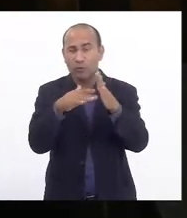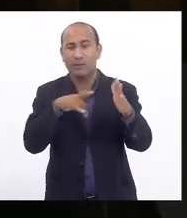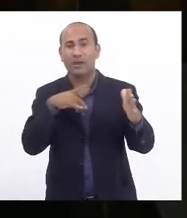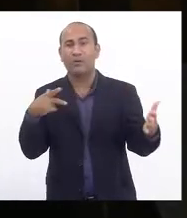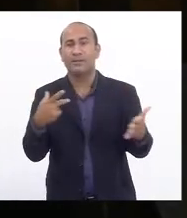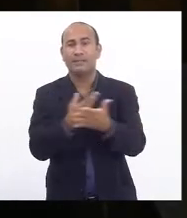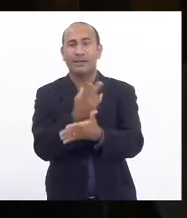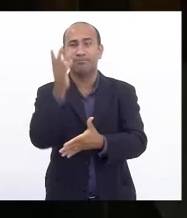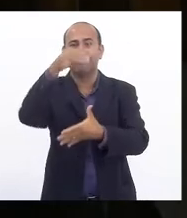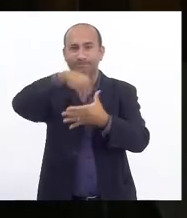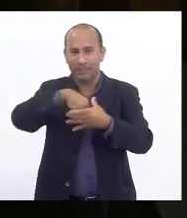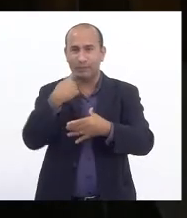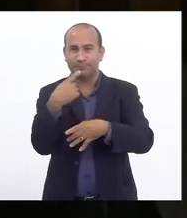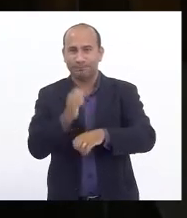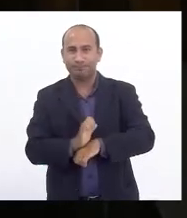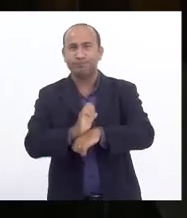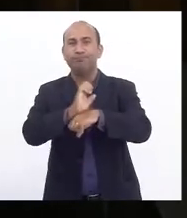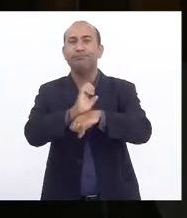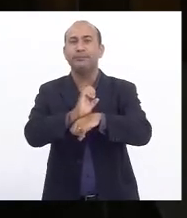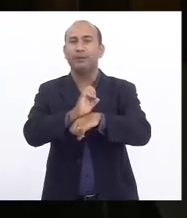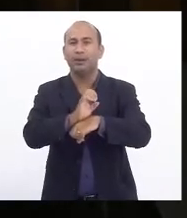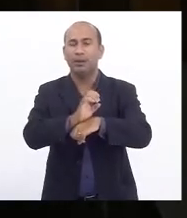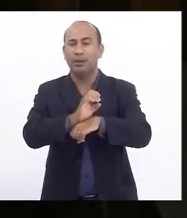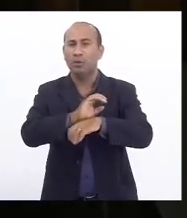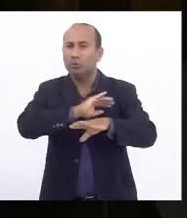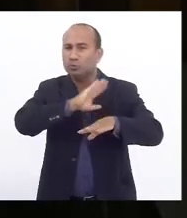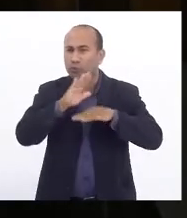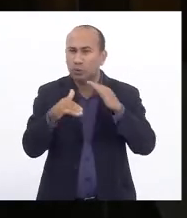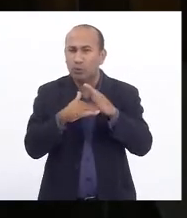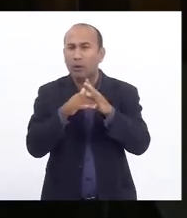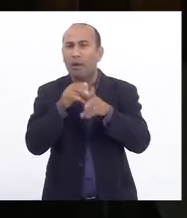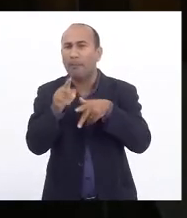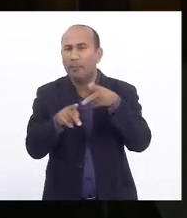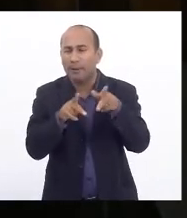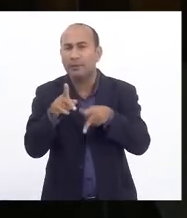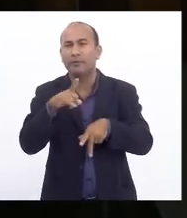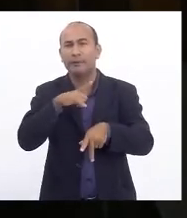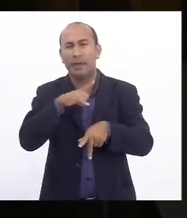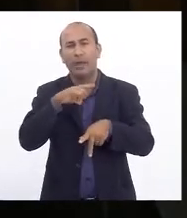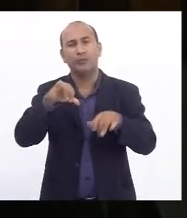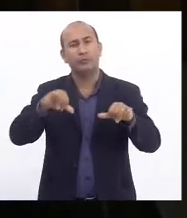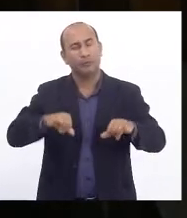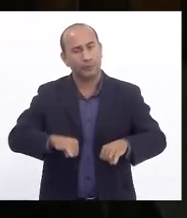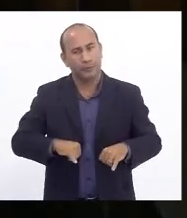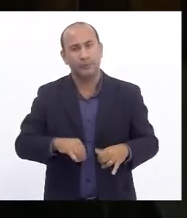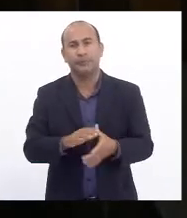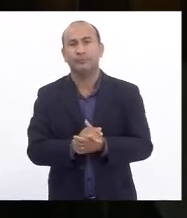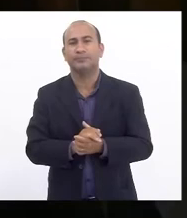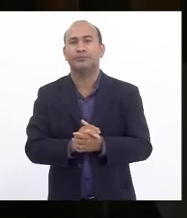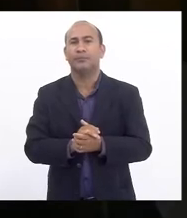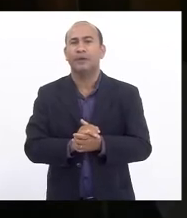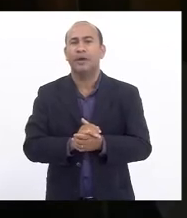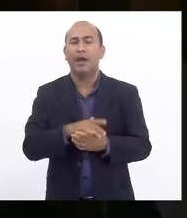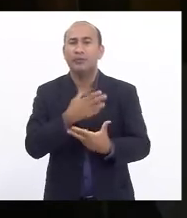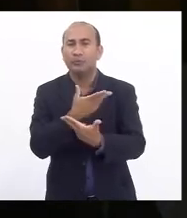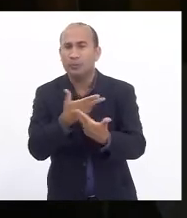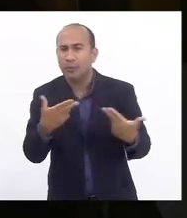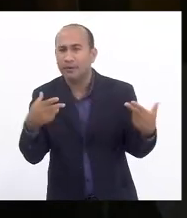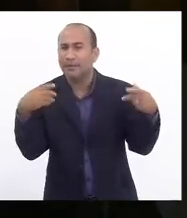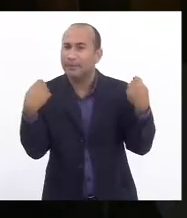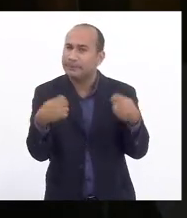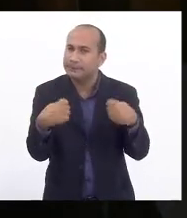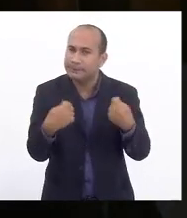na nossa estado com todas as mazelas que a população Fluminense do Estado do Rio de Janeiro passa com todas as necessidades